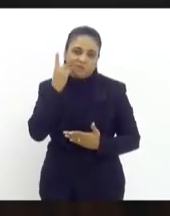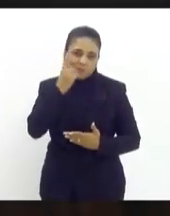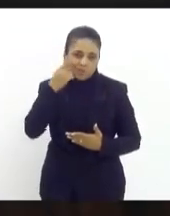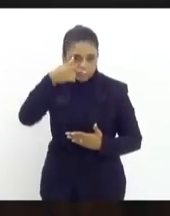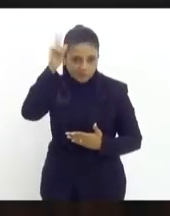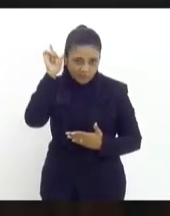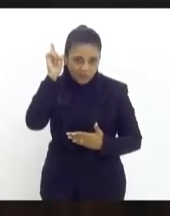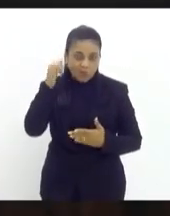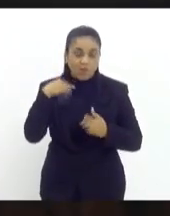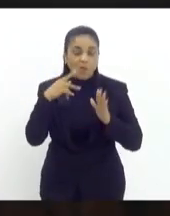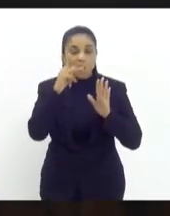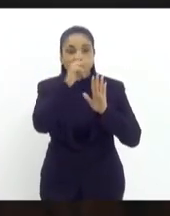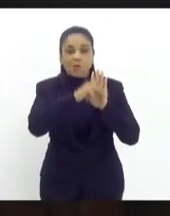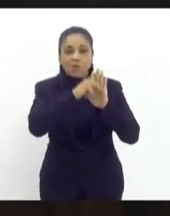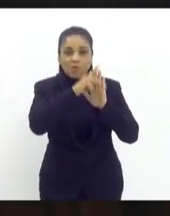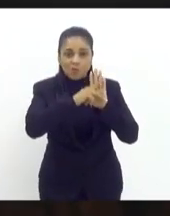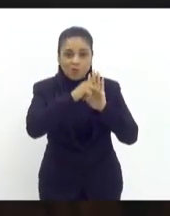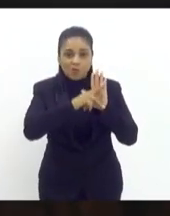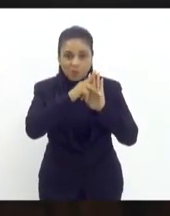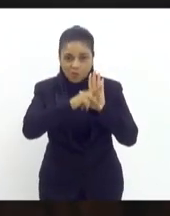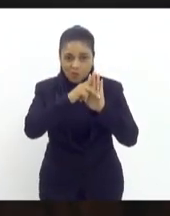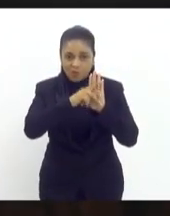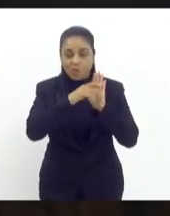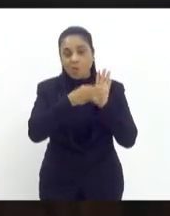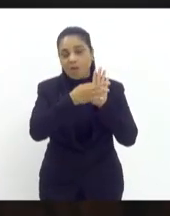o projeto Deputado Verônica